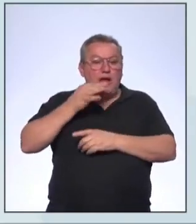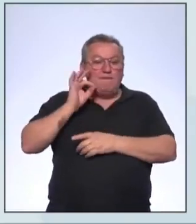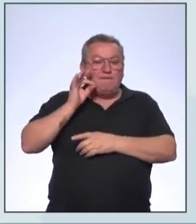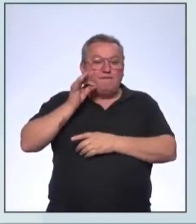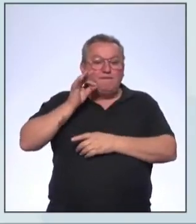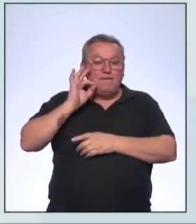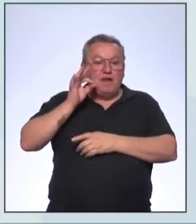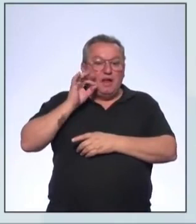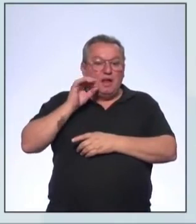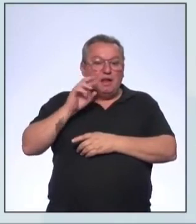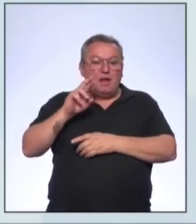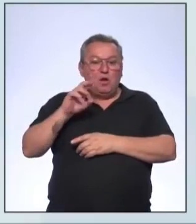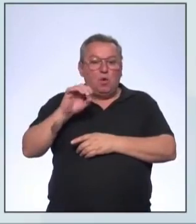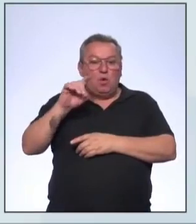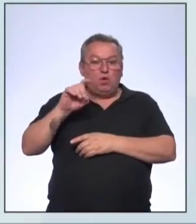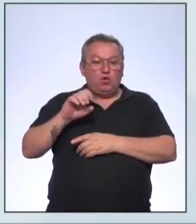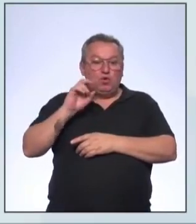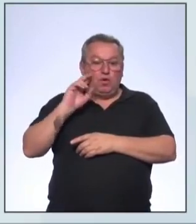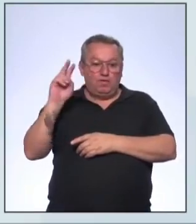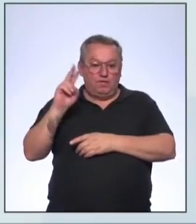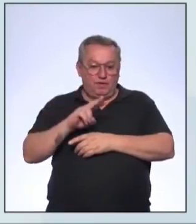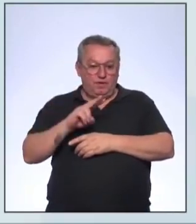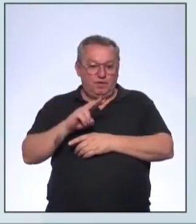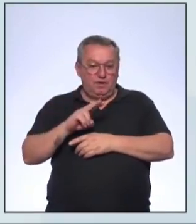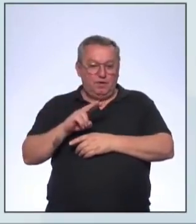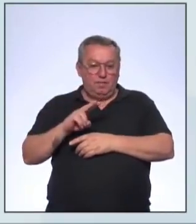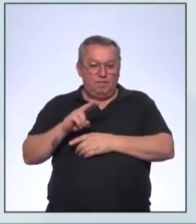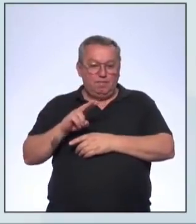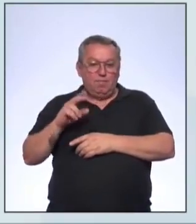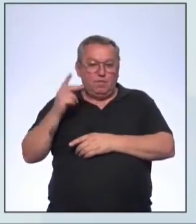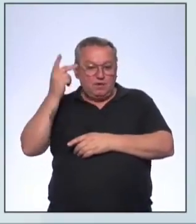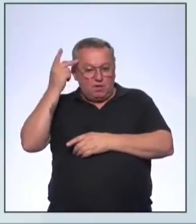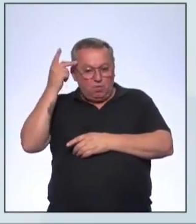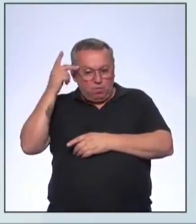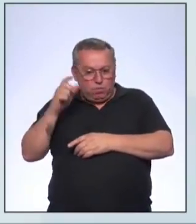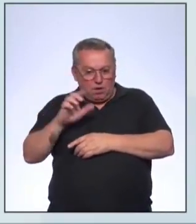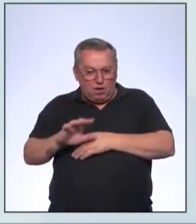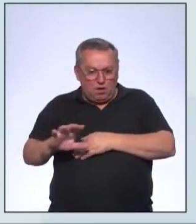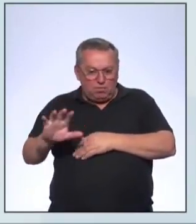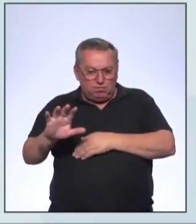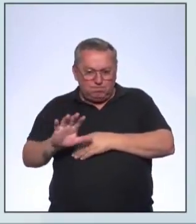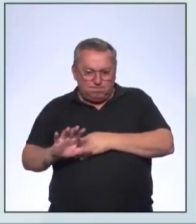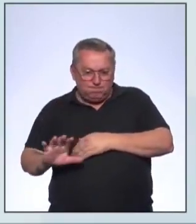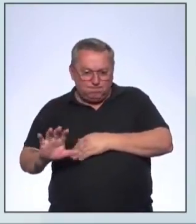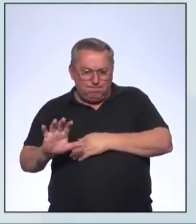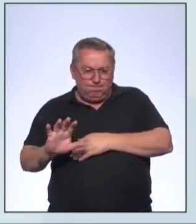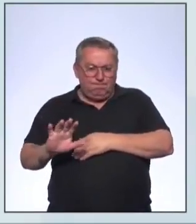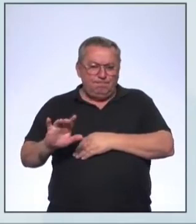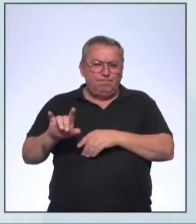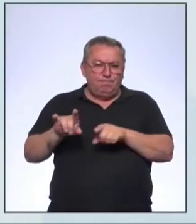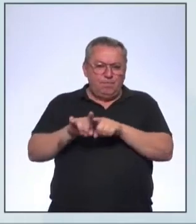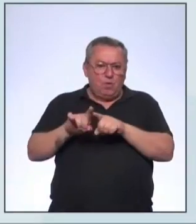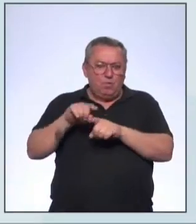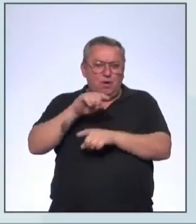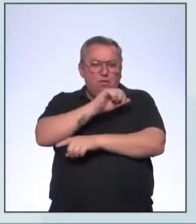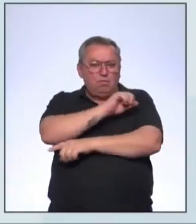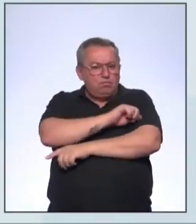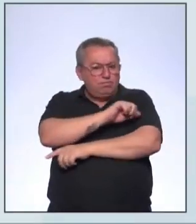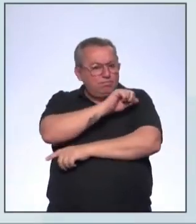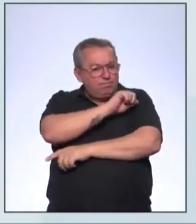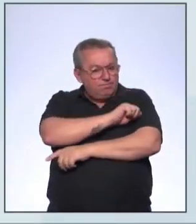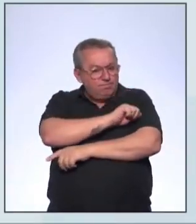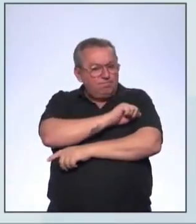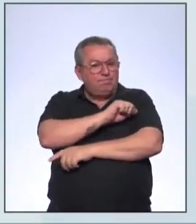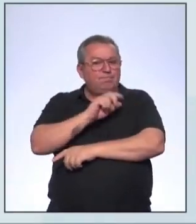está em roxo. Vocês estão observando aí, né, na região, né, de São Paulo, na região sudeste, aí, também do Rio de Janeiro, né,